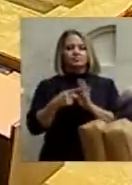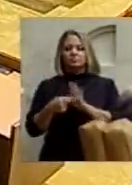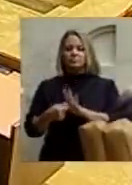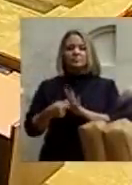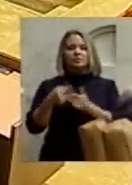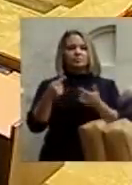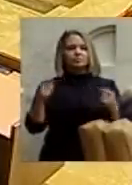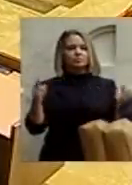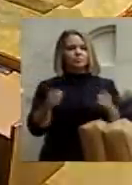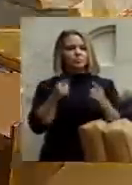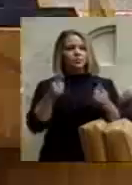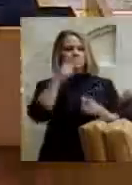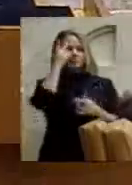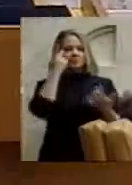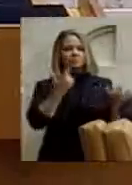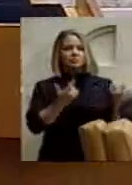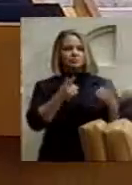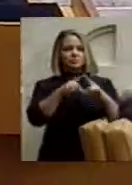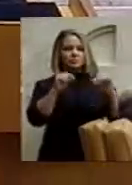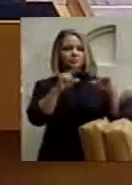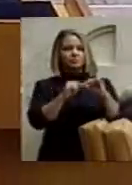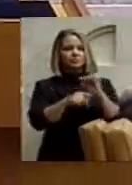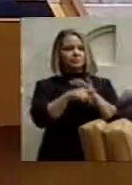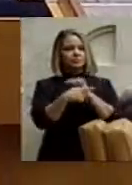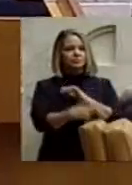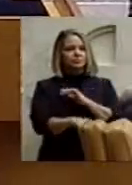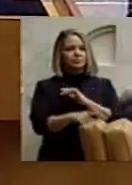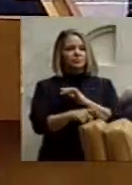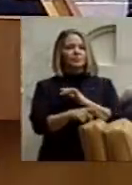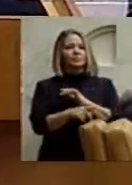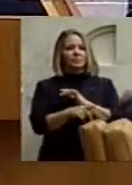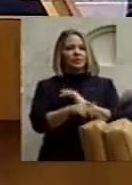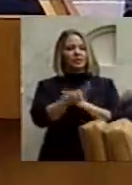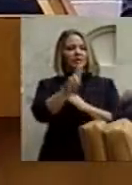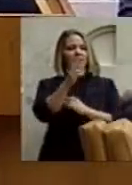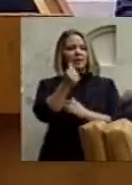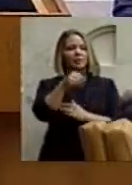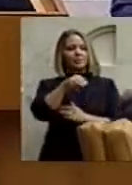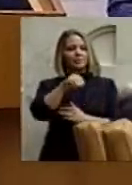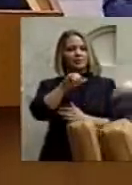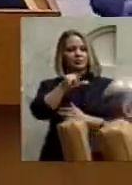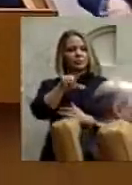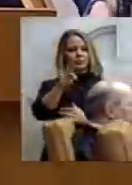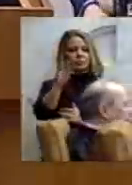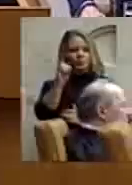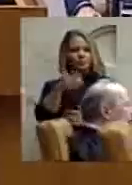pelo artista brasiliense, bandolinista Hamilton de Holanda.